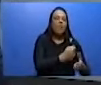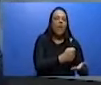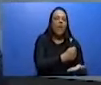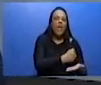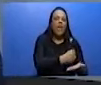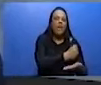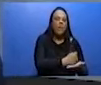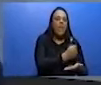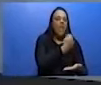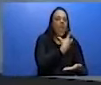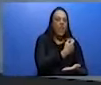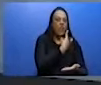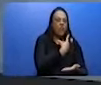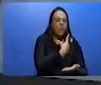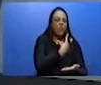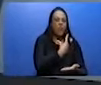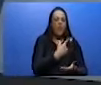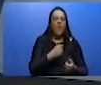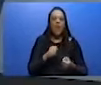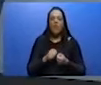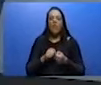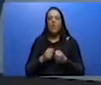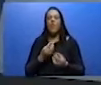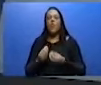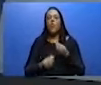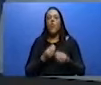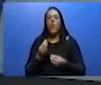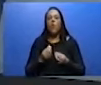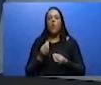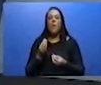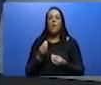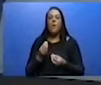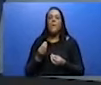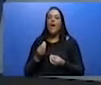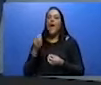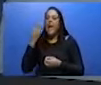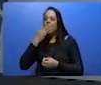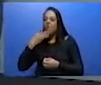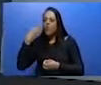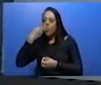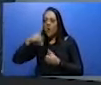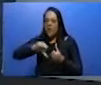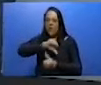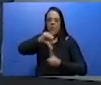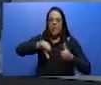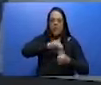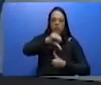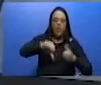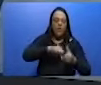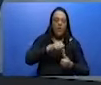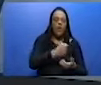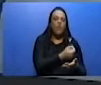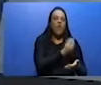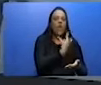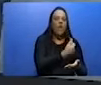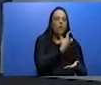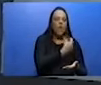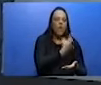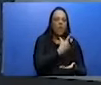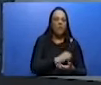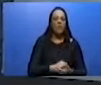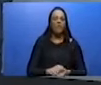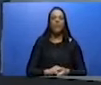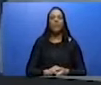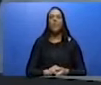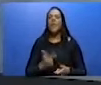época que não tinha a indústria do remédio, né? Dos comprimidos, dos xaropes, a